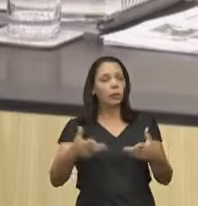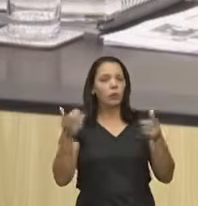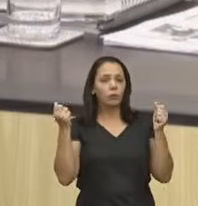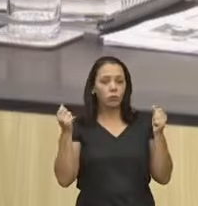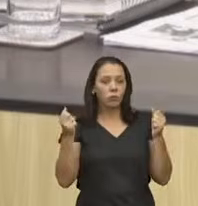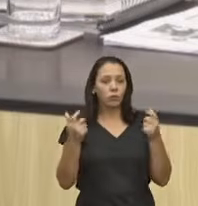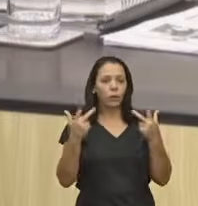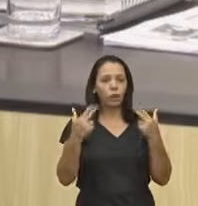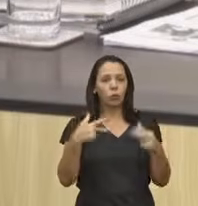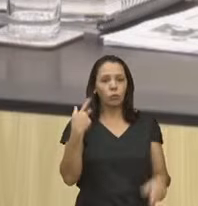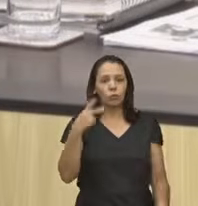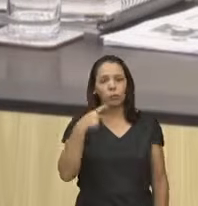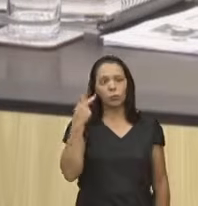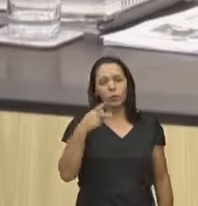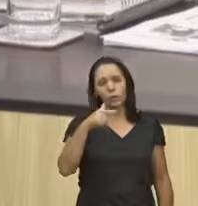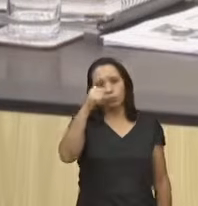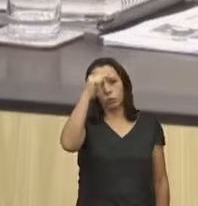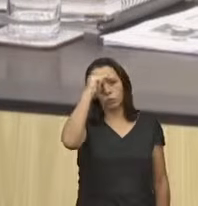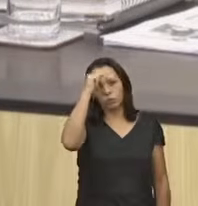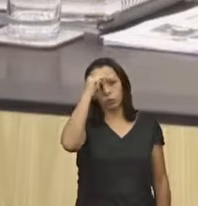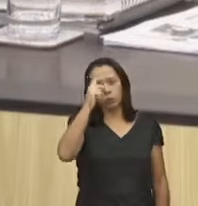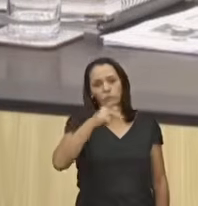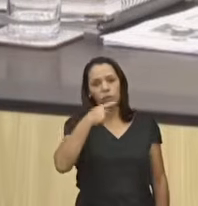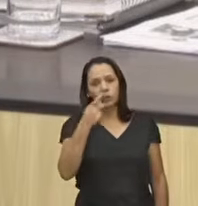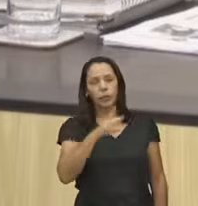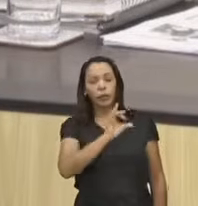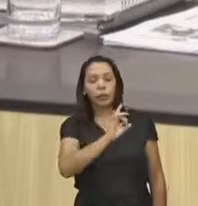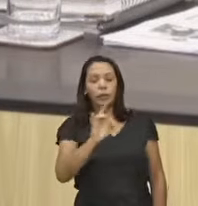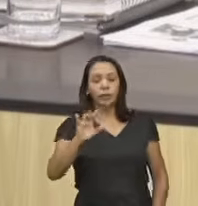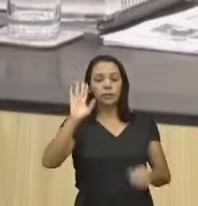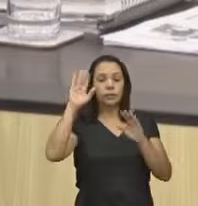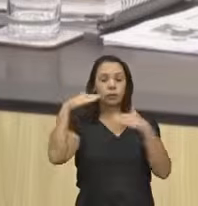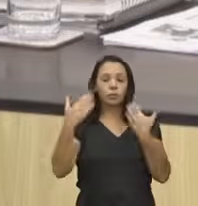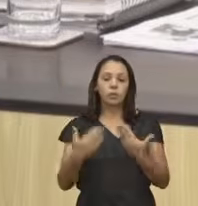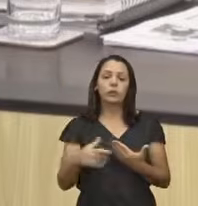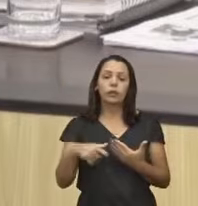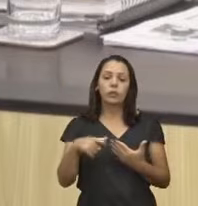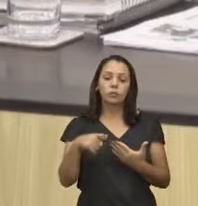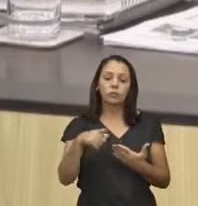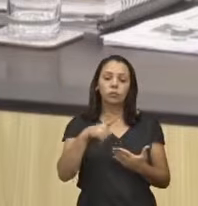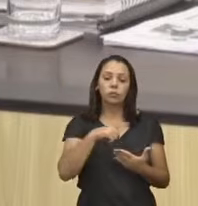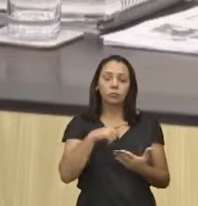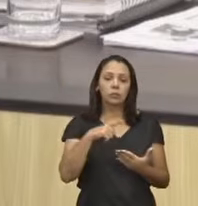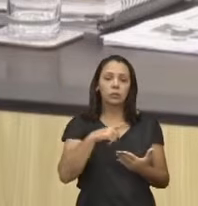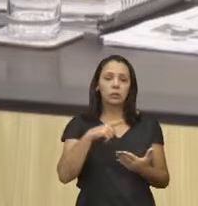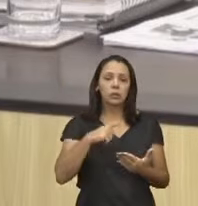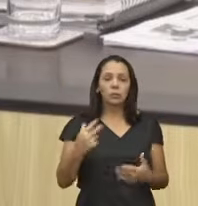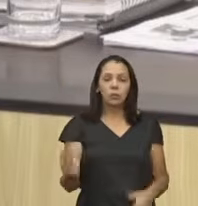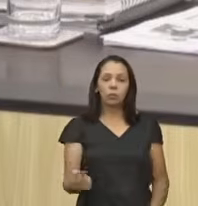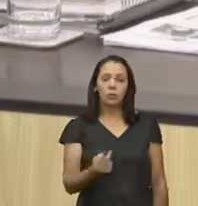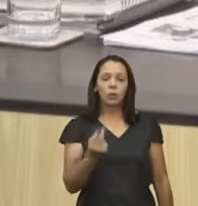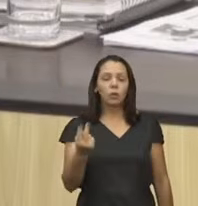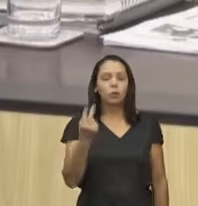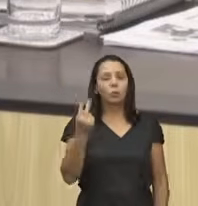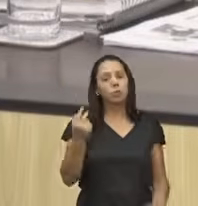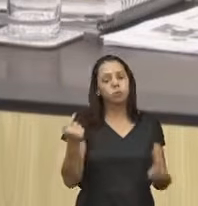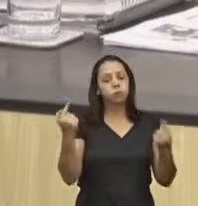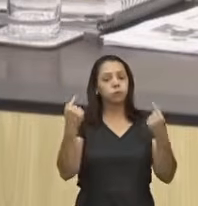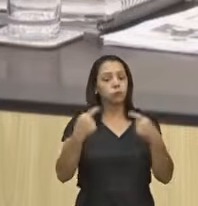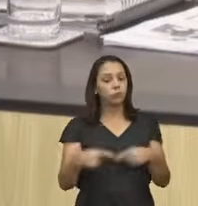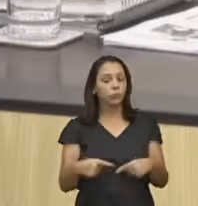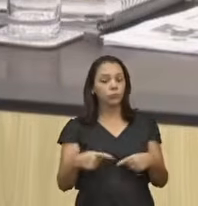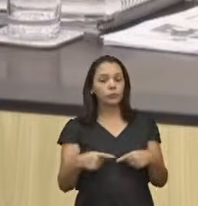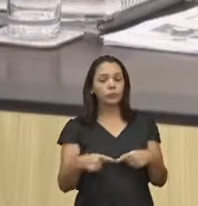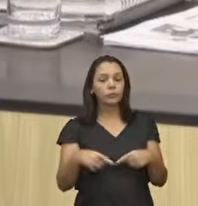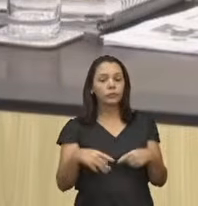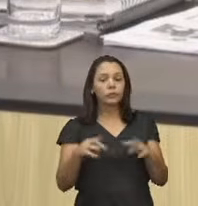o vereador colocou, Luiz Flávio, cada homenagem tem a sua particularidade, tem os seus desafios e que todas